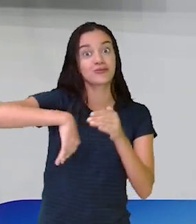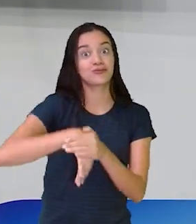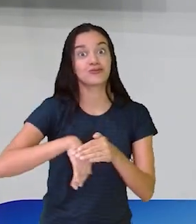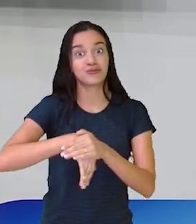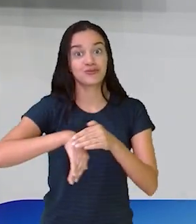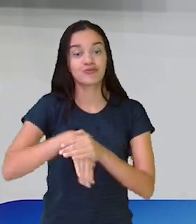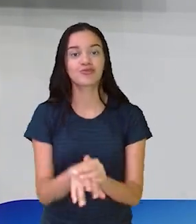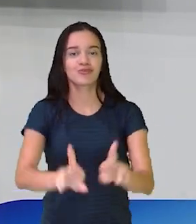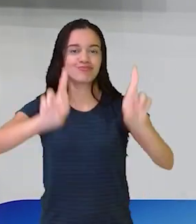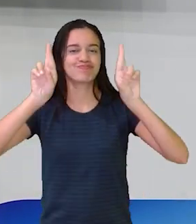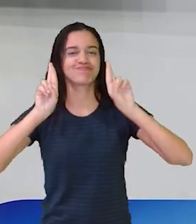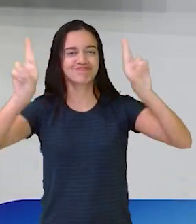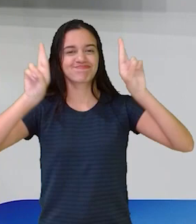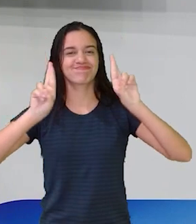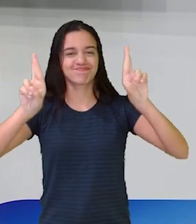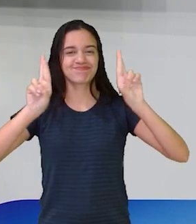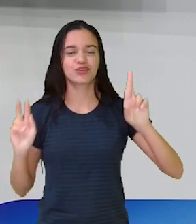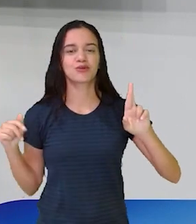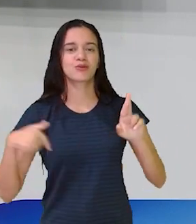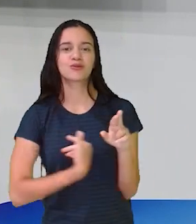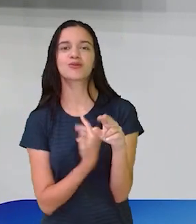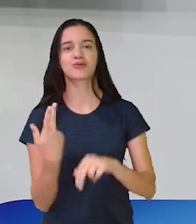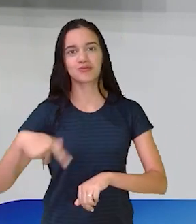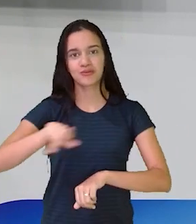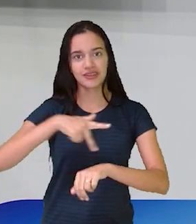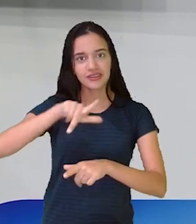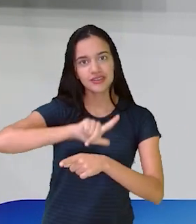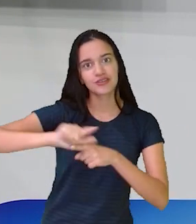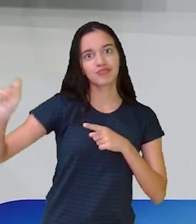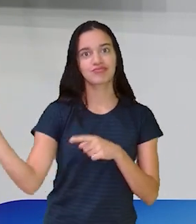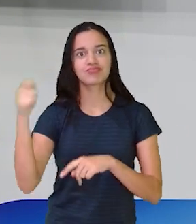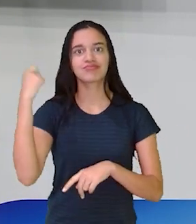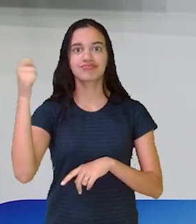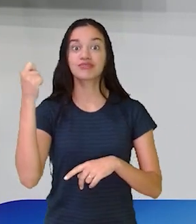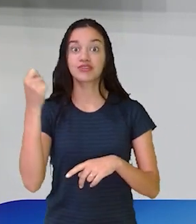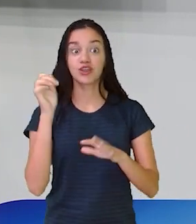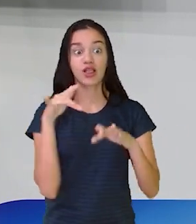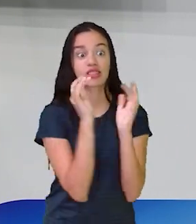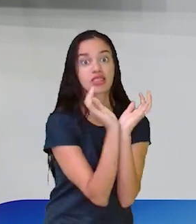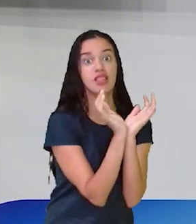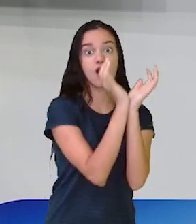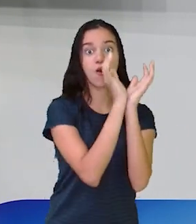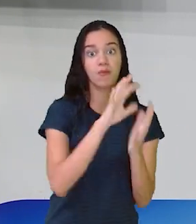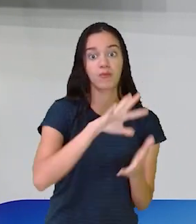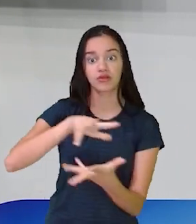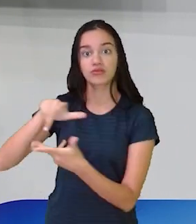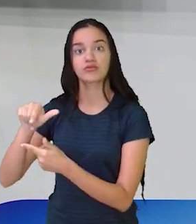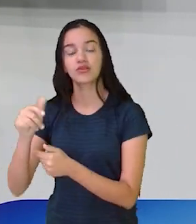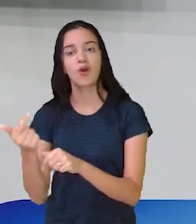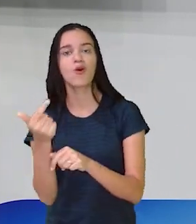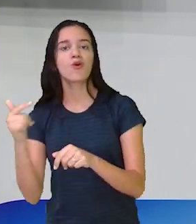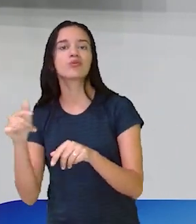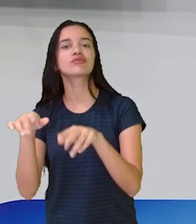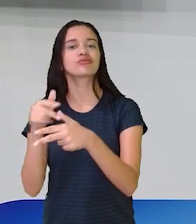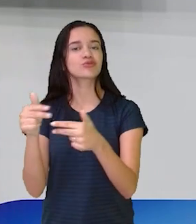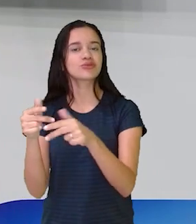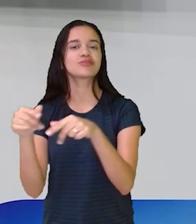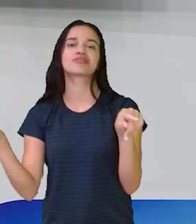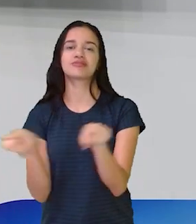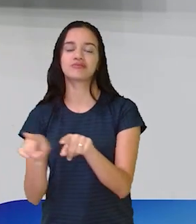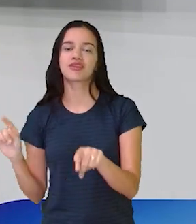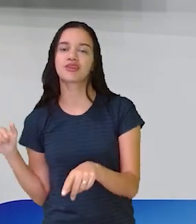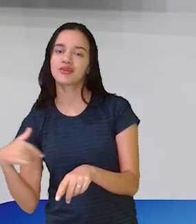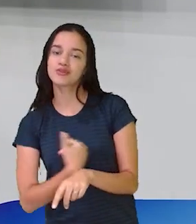né, que o nosso país ele vença na Copa do Mundo e nas outras coisas também, né? A gente